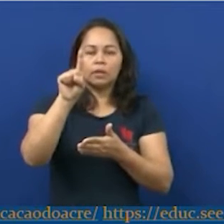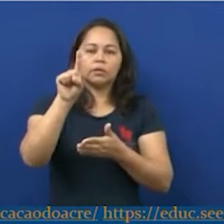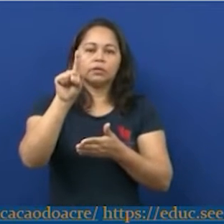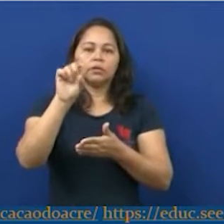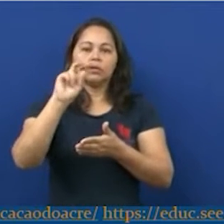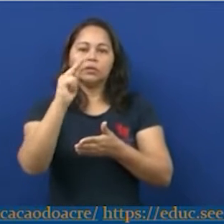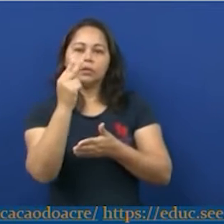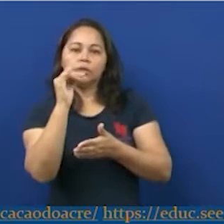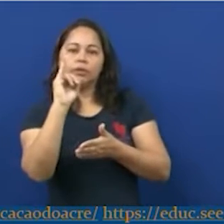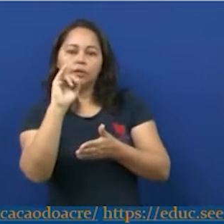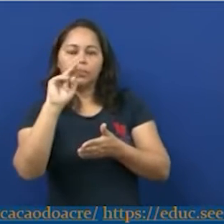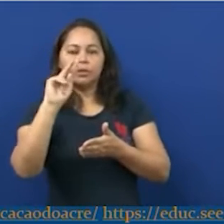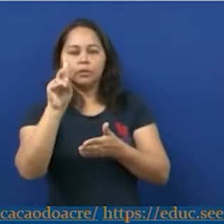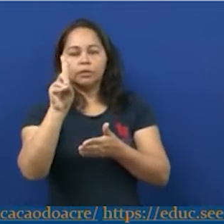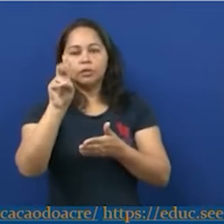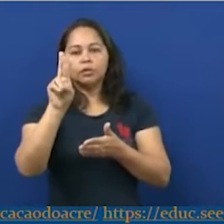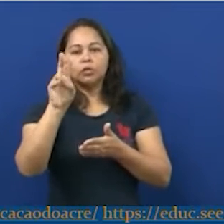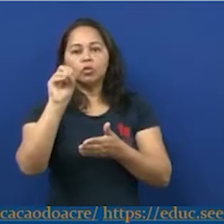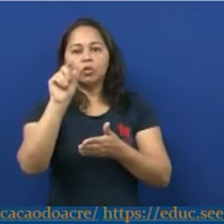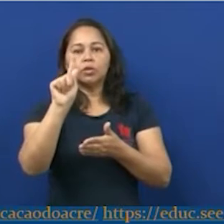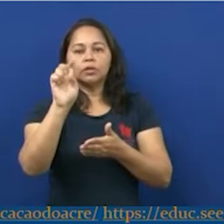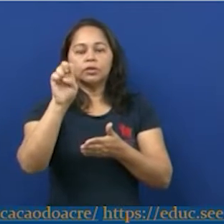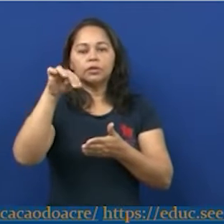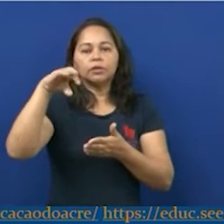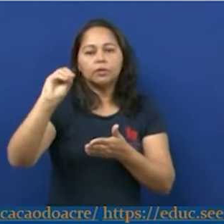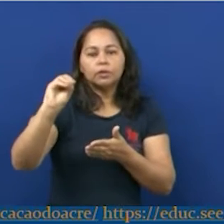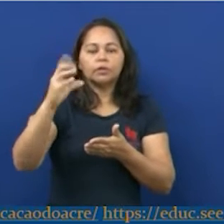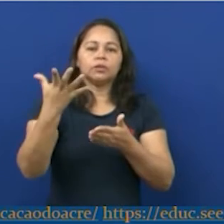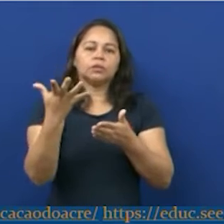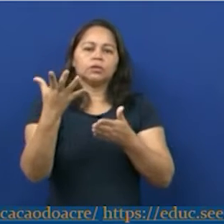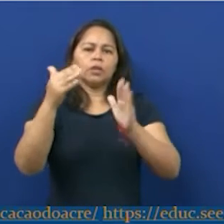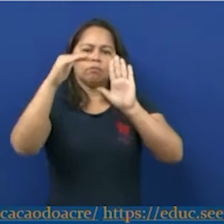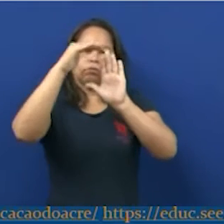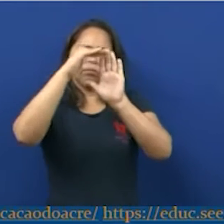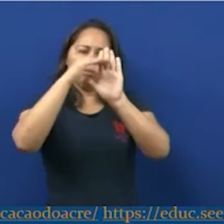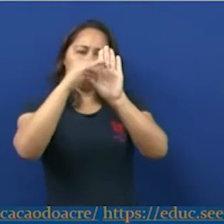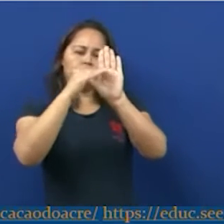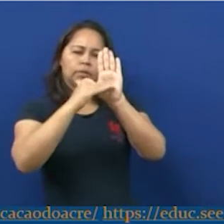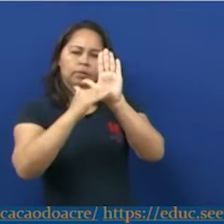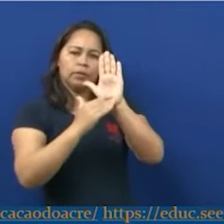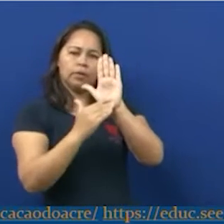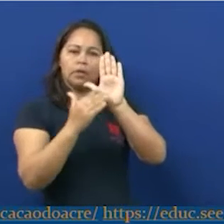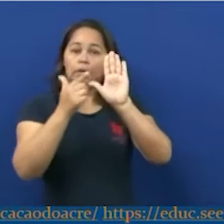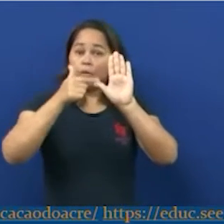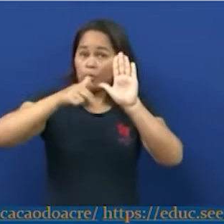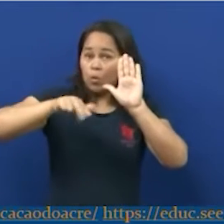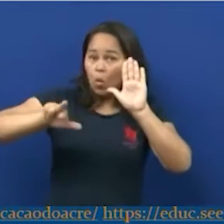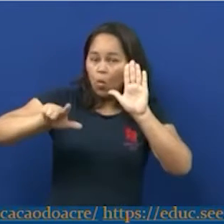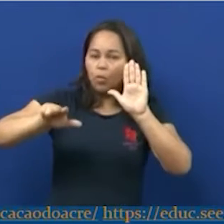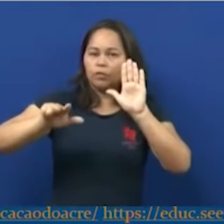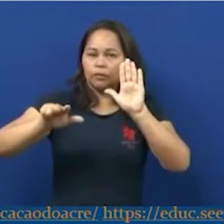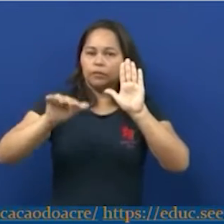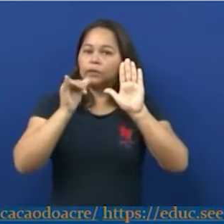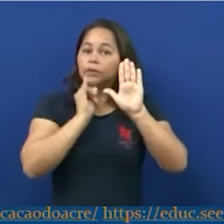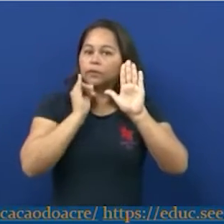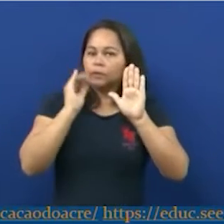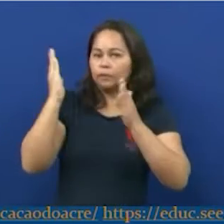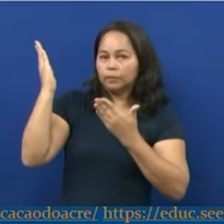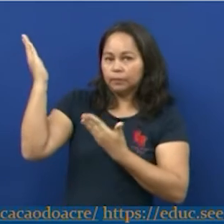oxigênio, a própria molécula de água, o ácido sulfúrico, dentre outros que nós podemos